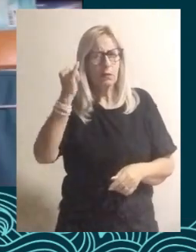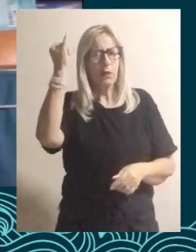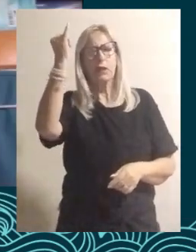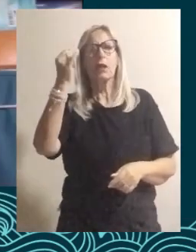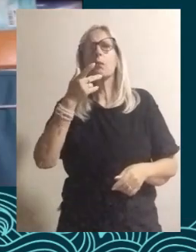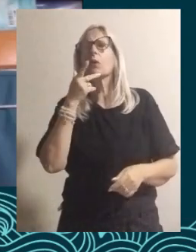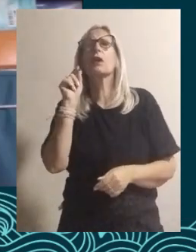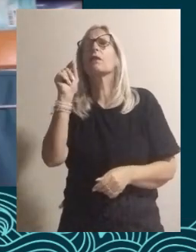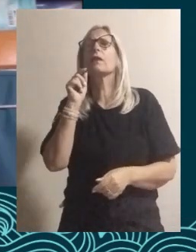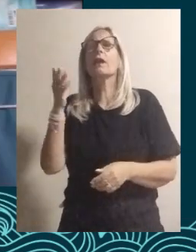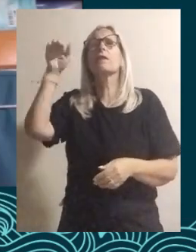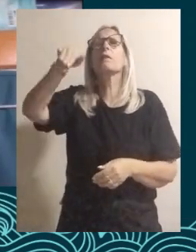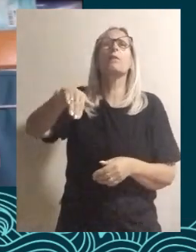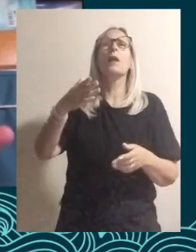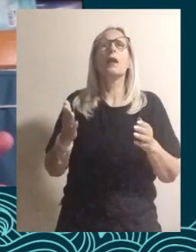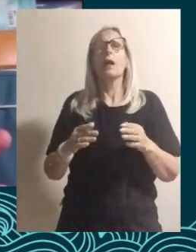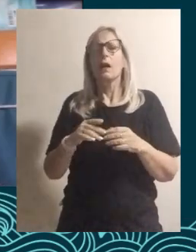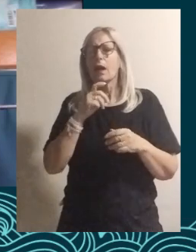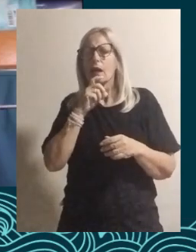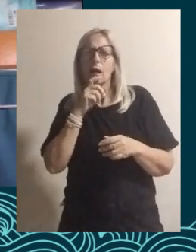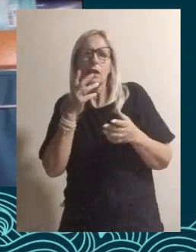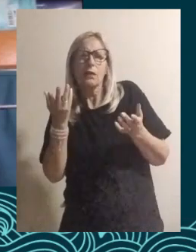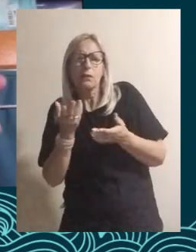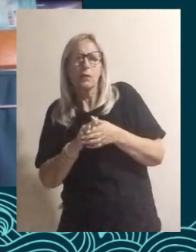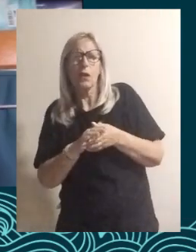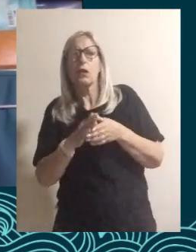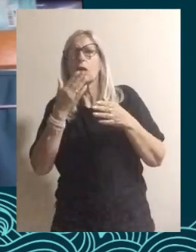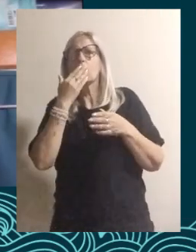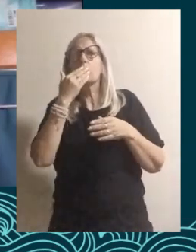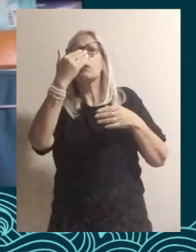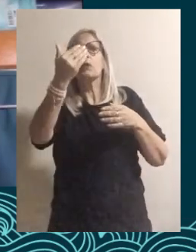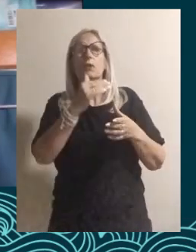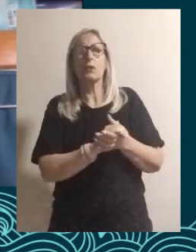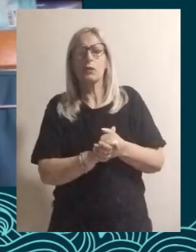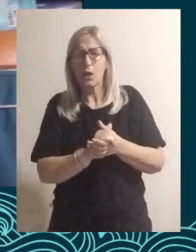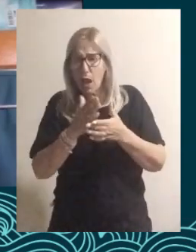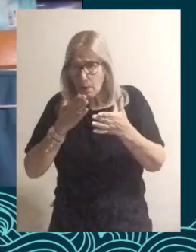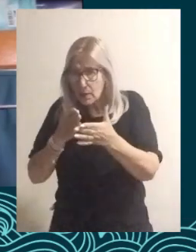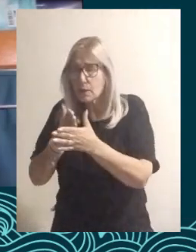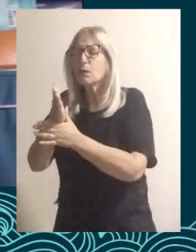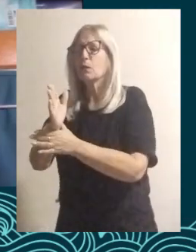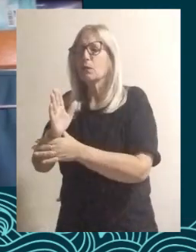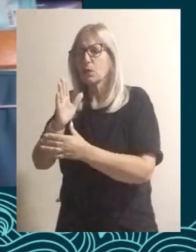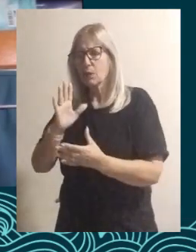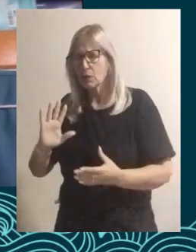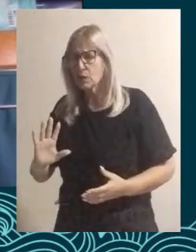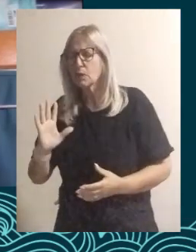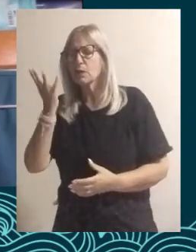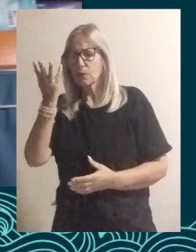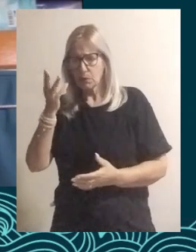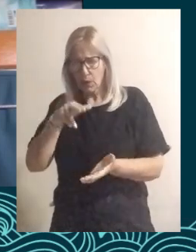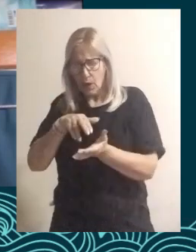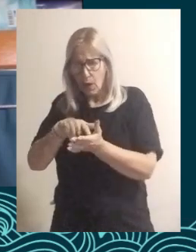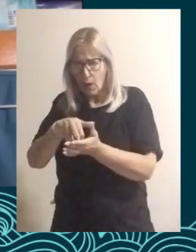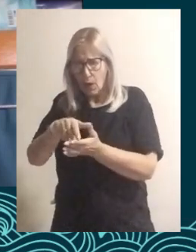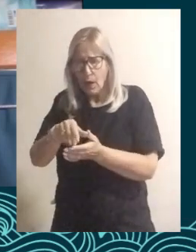intenção é a coisa mais importante. Qual é a sua intenção, Tamara? E aí eu falei, eu quero pedir permissão